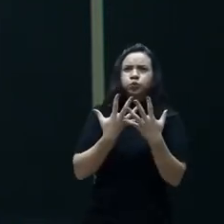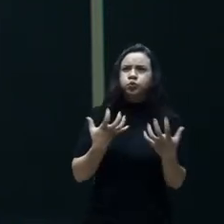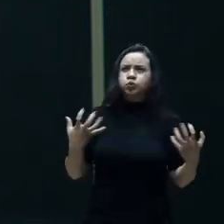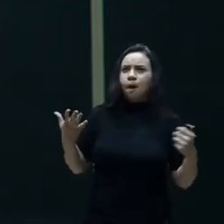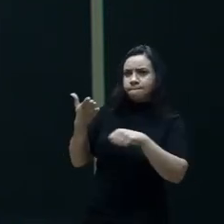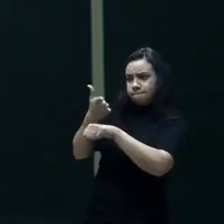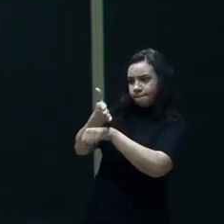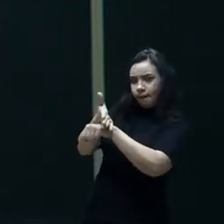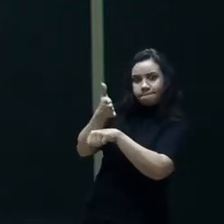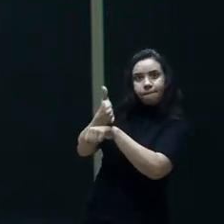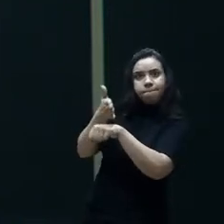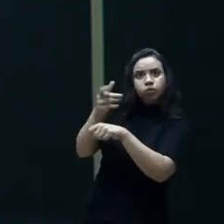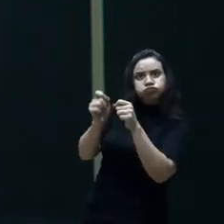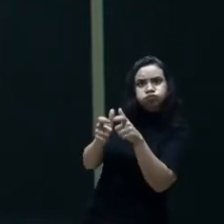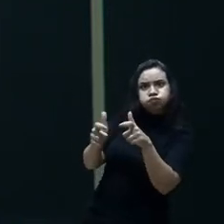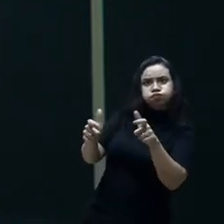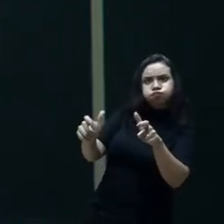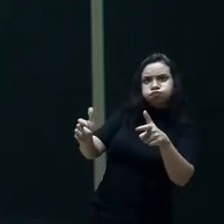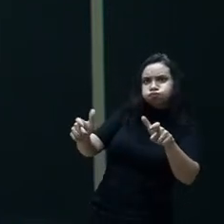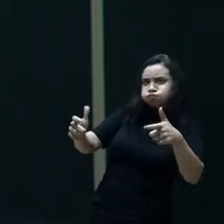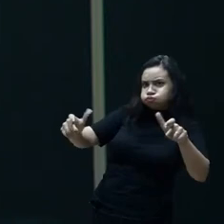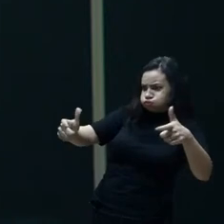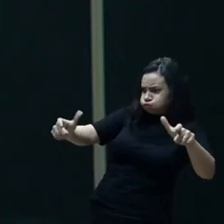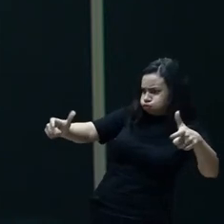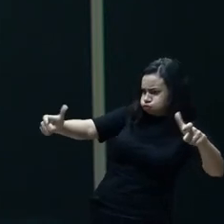igrejas lotadas, megas igrejas,